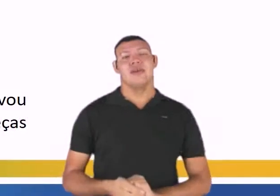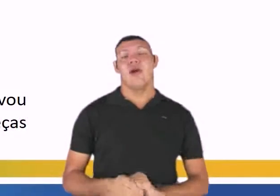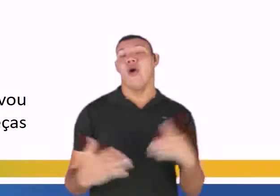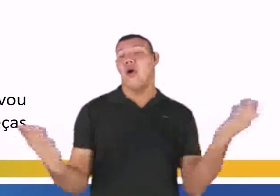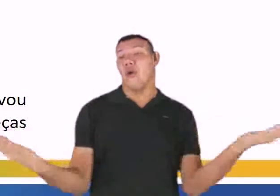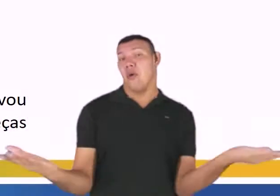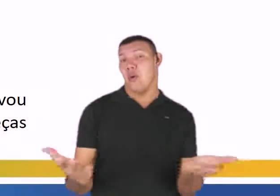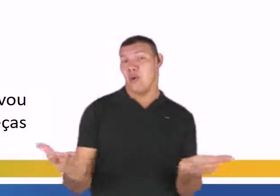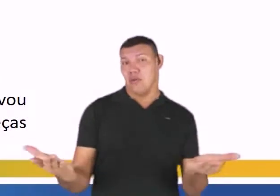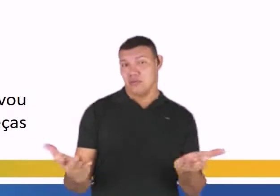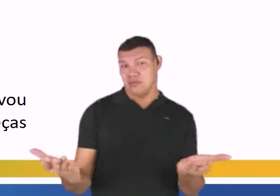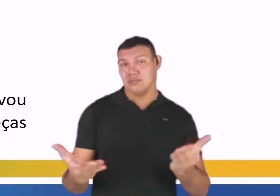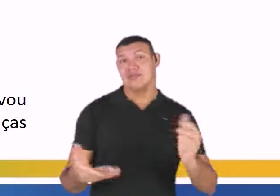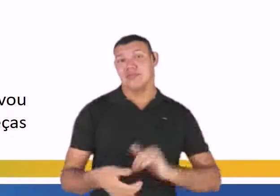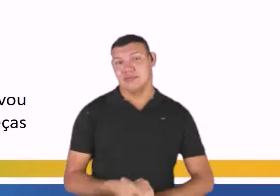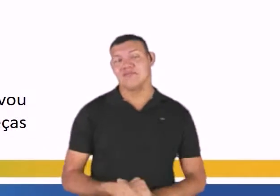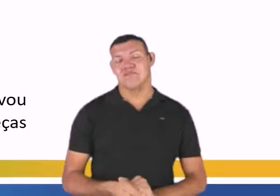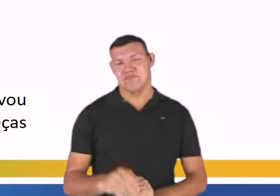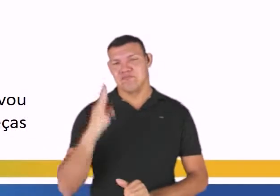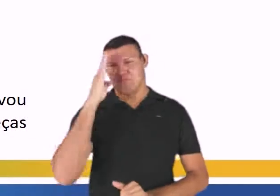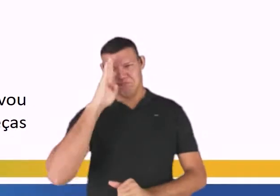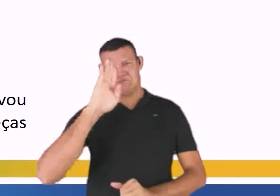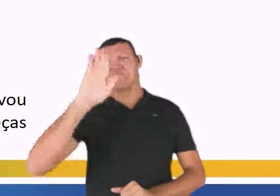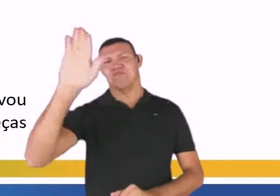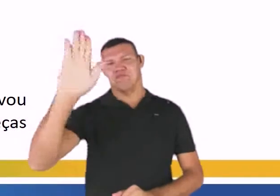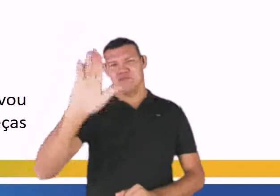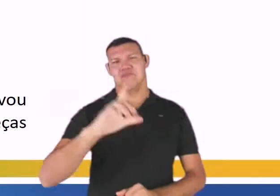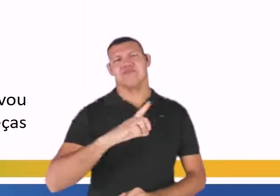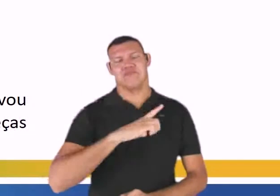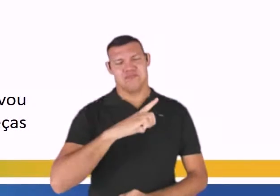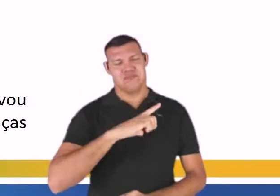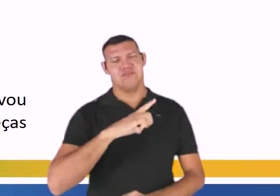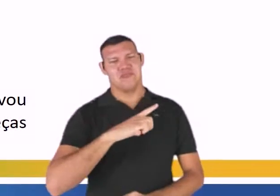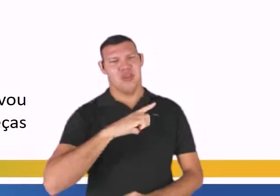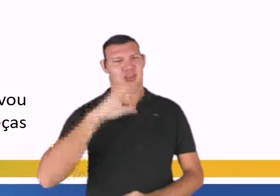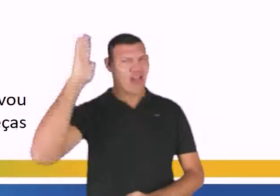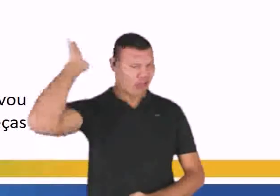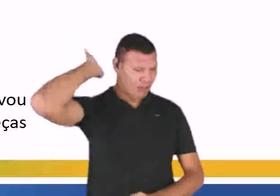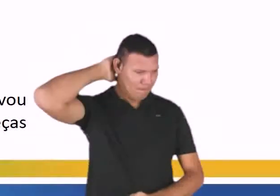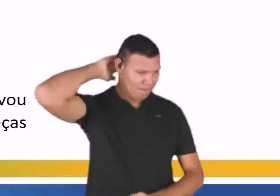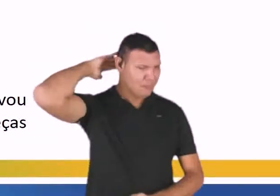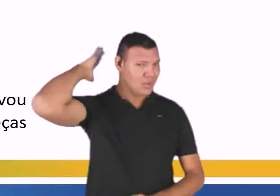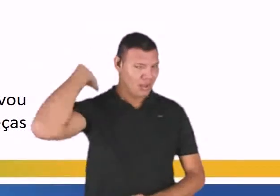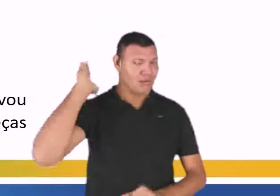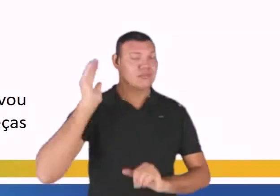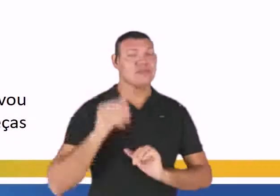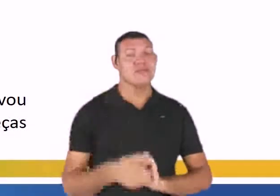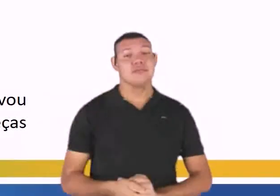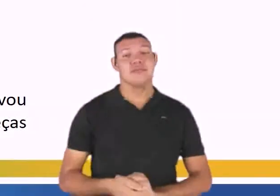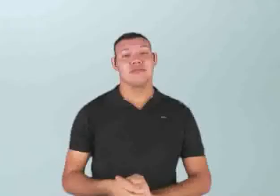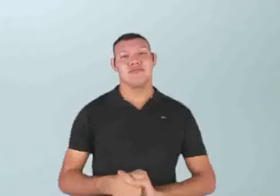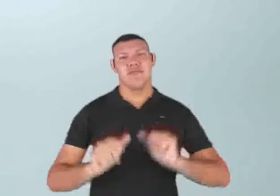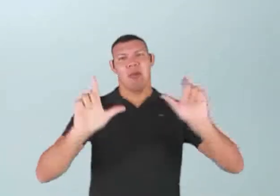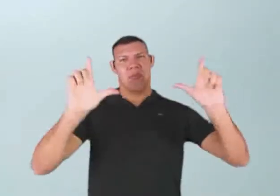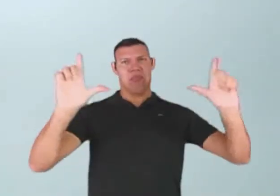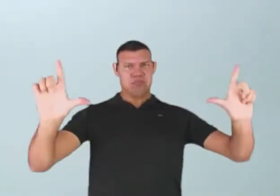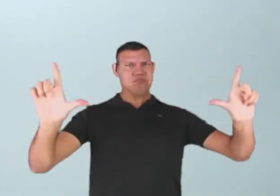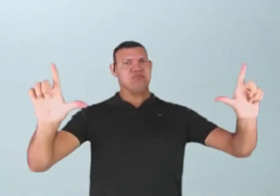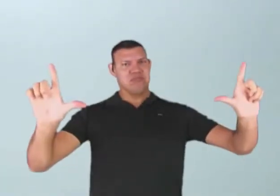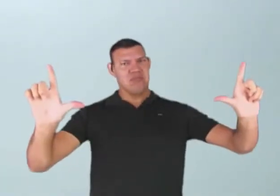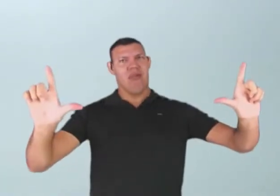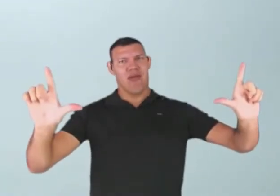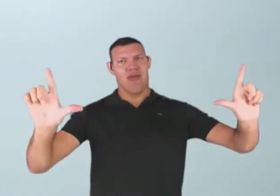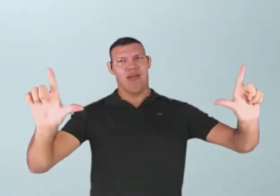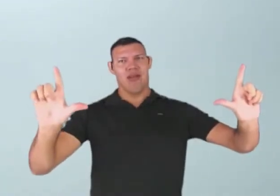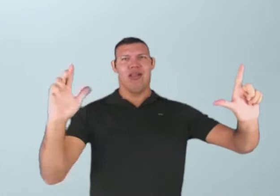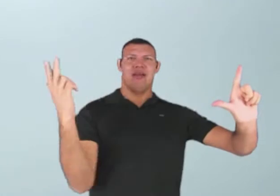em dia, principalmente, vem preso em suas traseiras, nos para-brisas traseiros, o